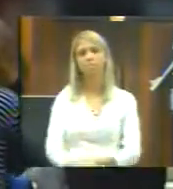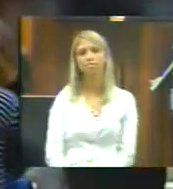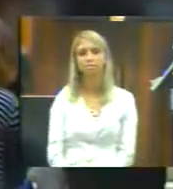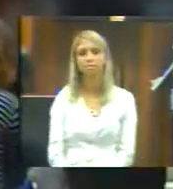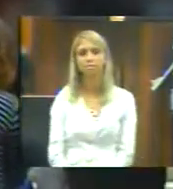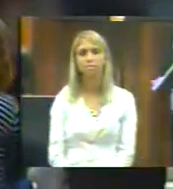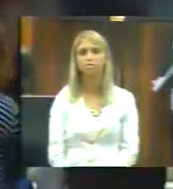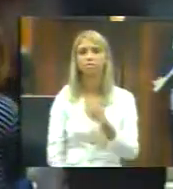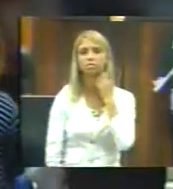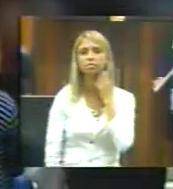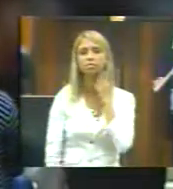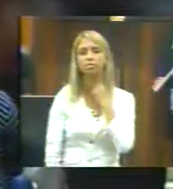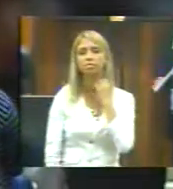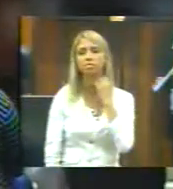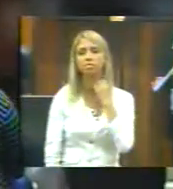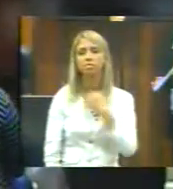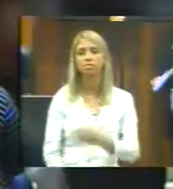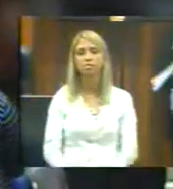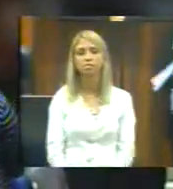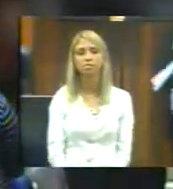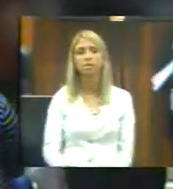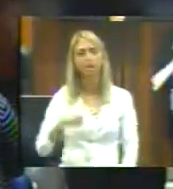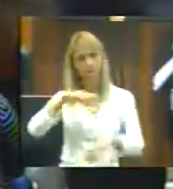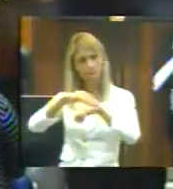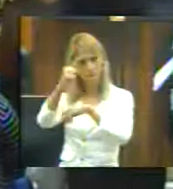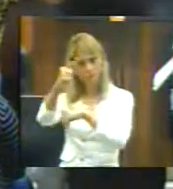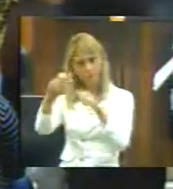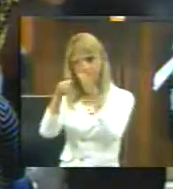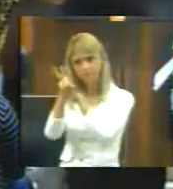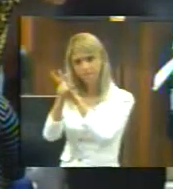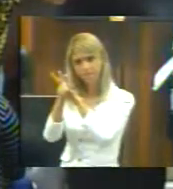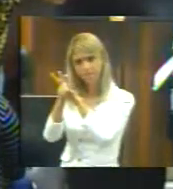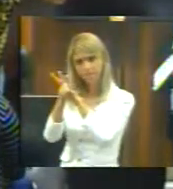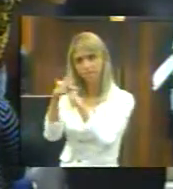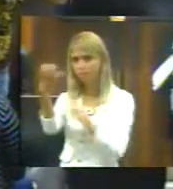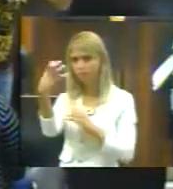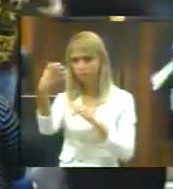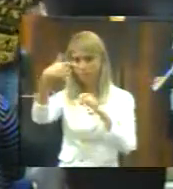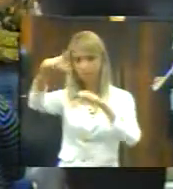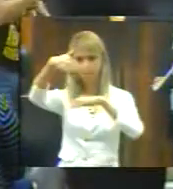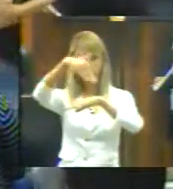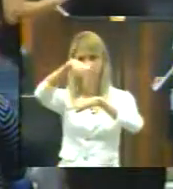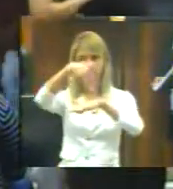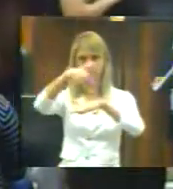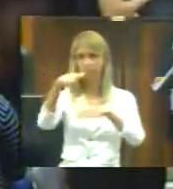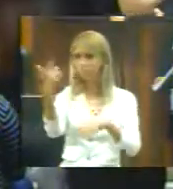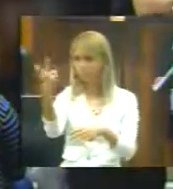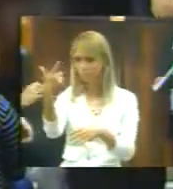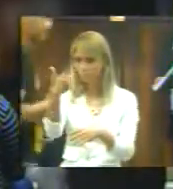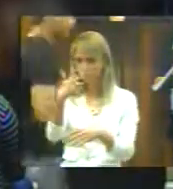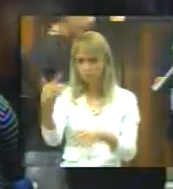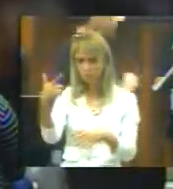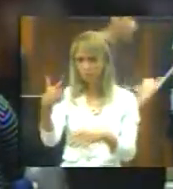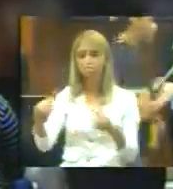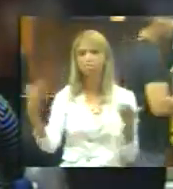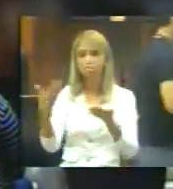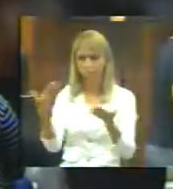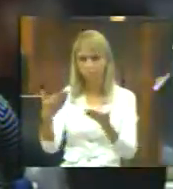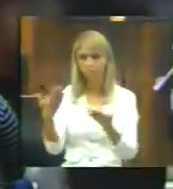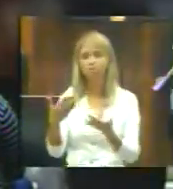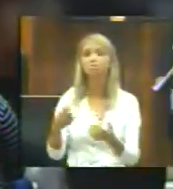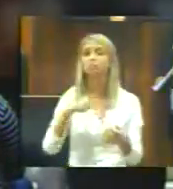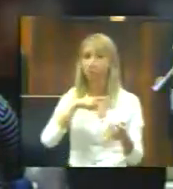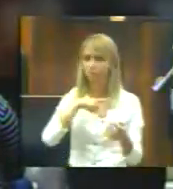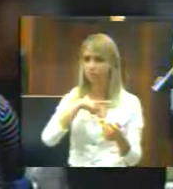É difícil demais. Mais algum dos novos vereadores? Se não, vou ler os nomes dos candidatos, que são muitos,